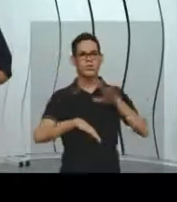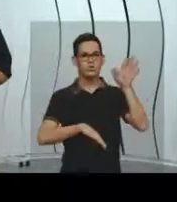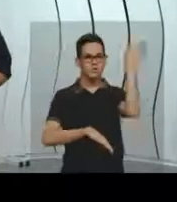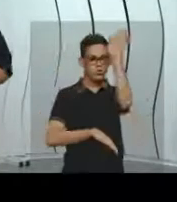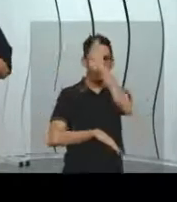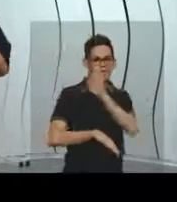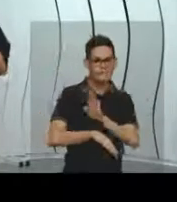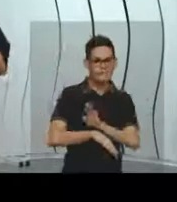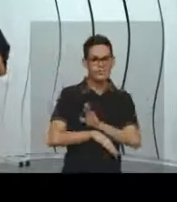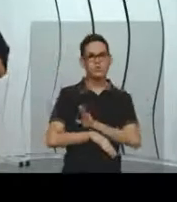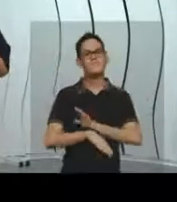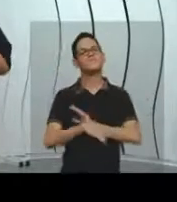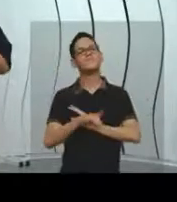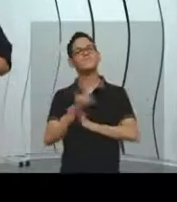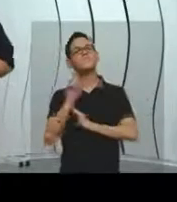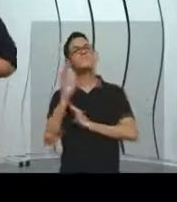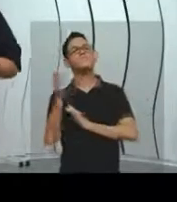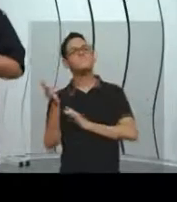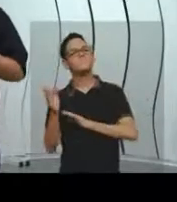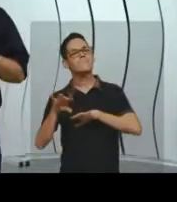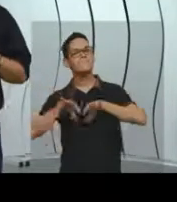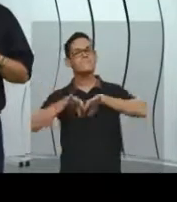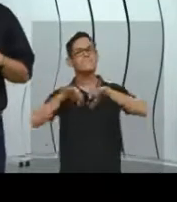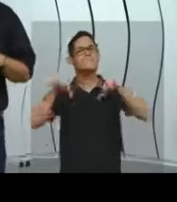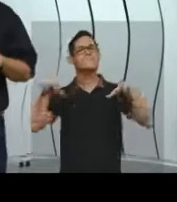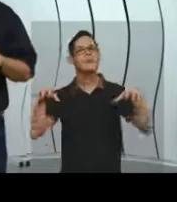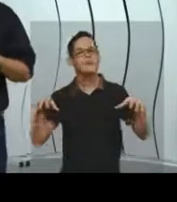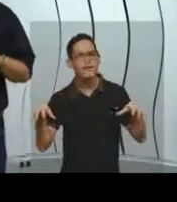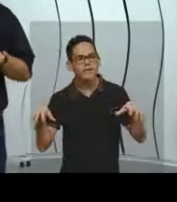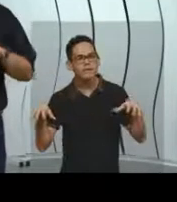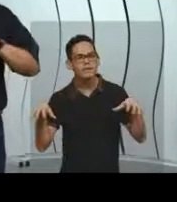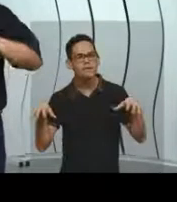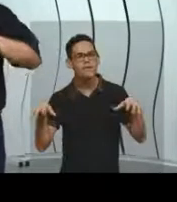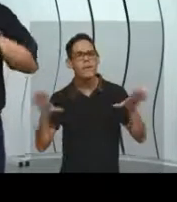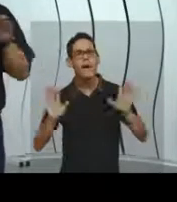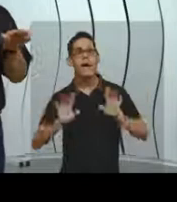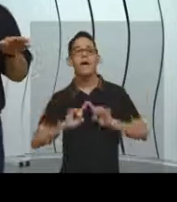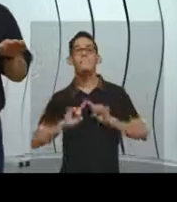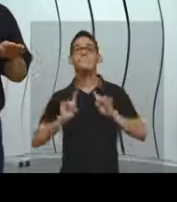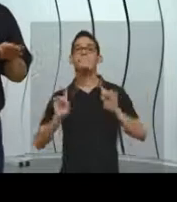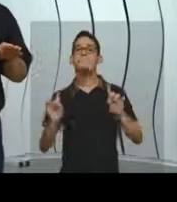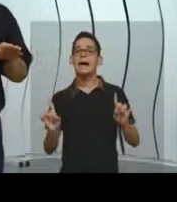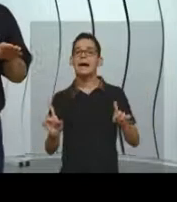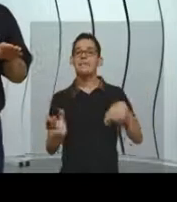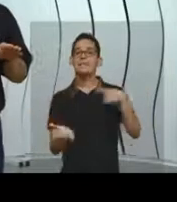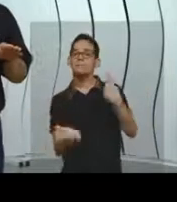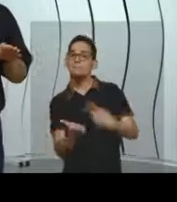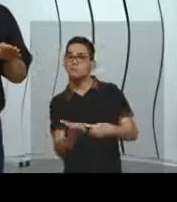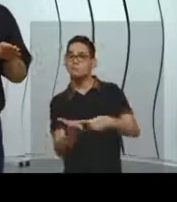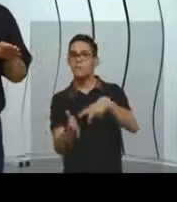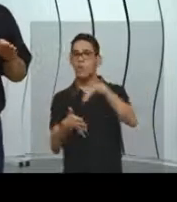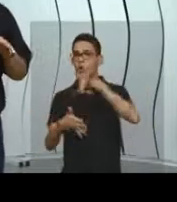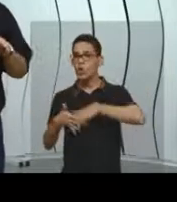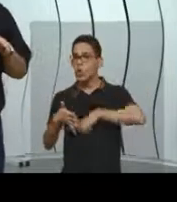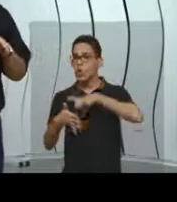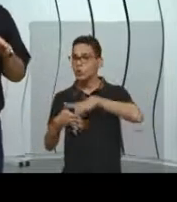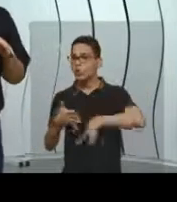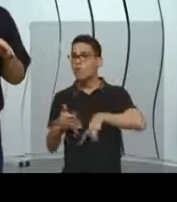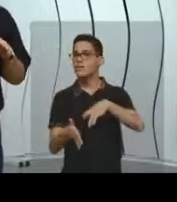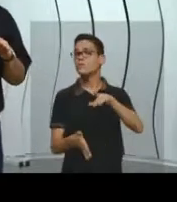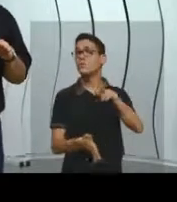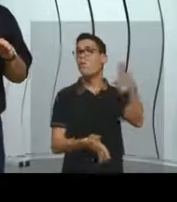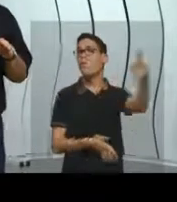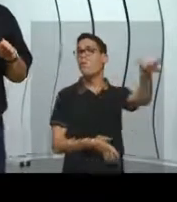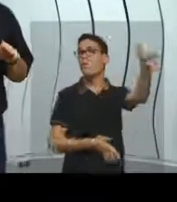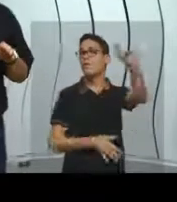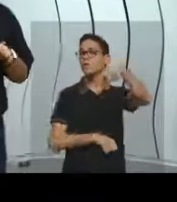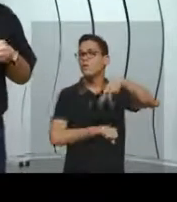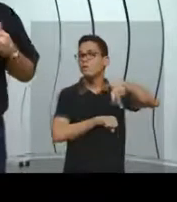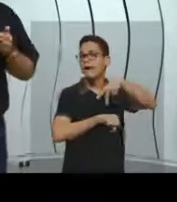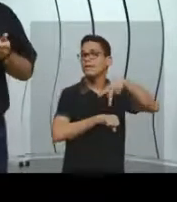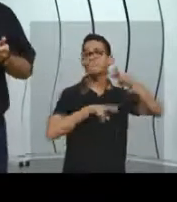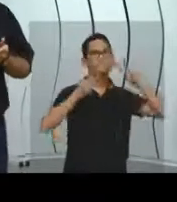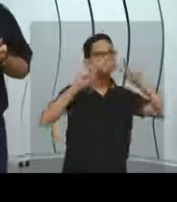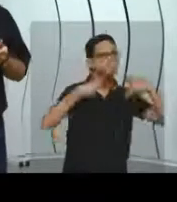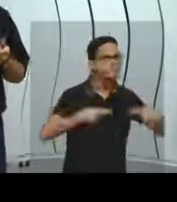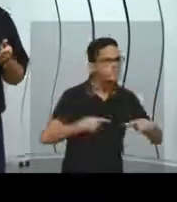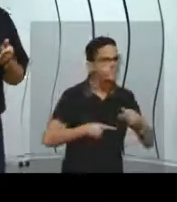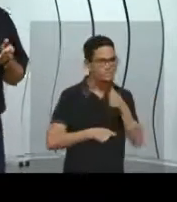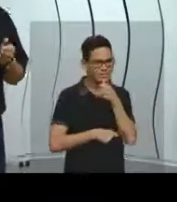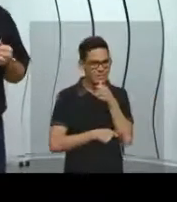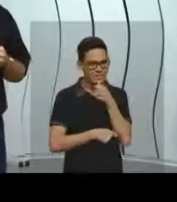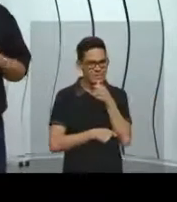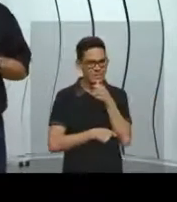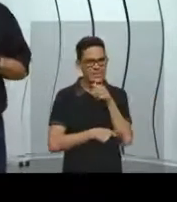dividiram o território. Mas, como esse tratado não era reconhecido por nenhum outro país, qualquer outro país que